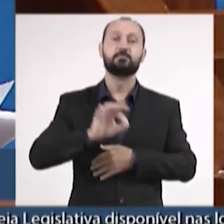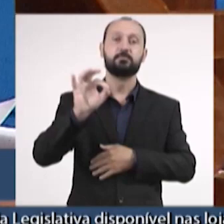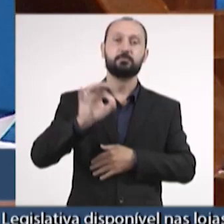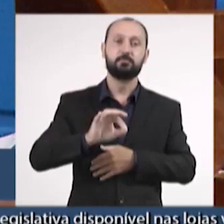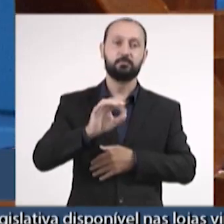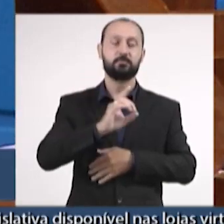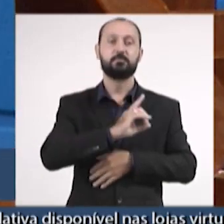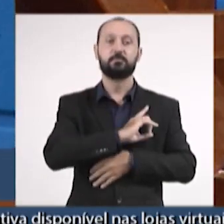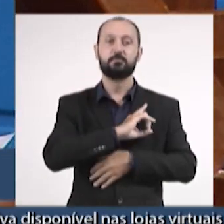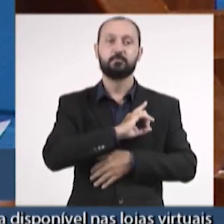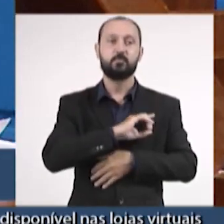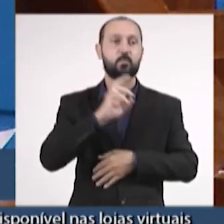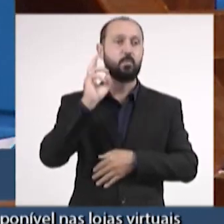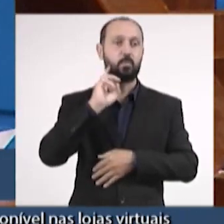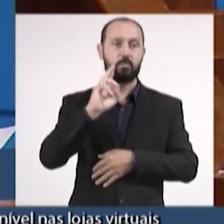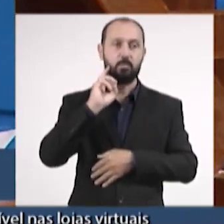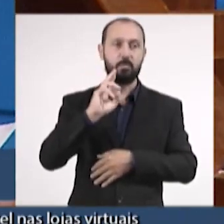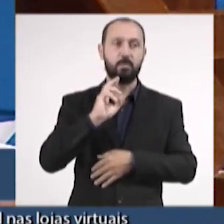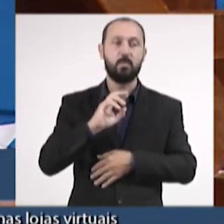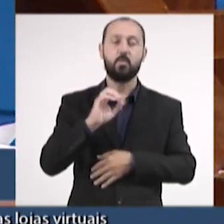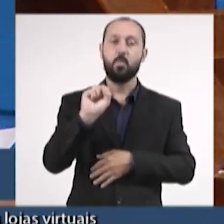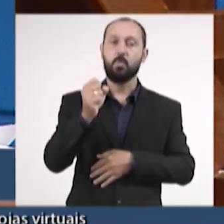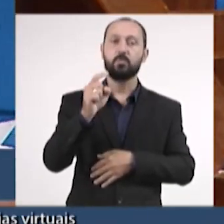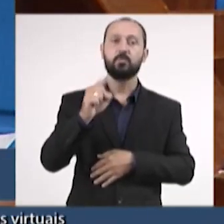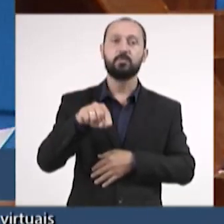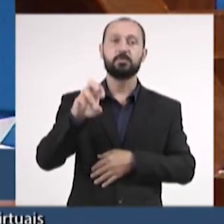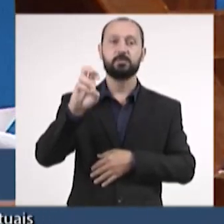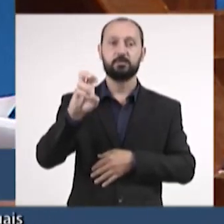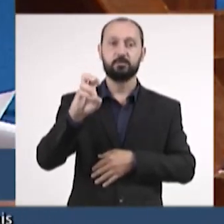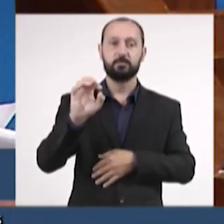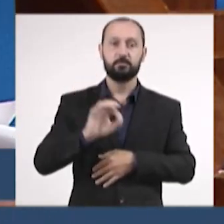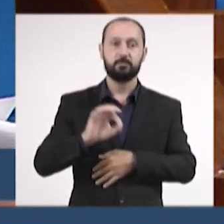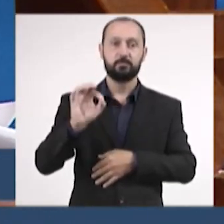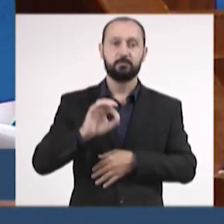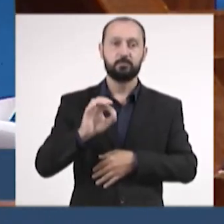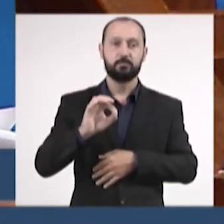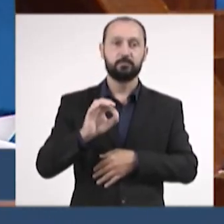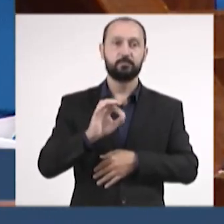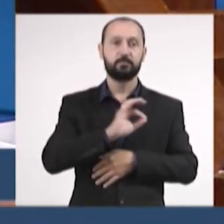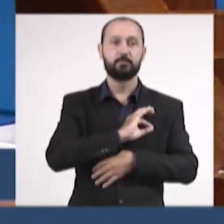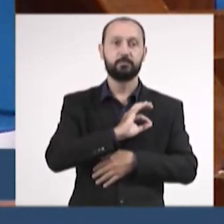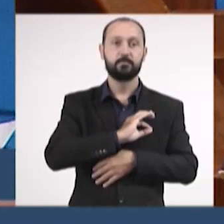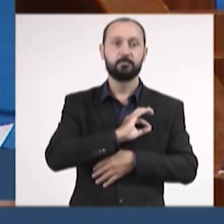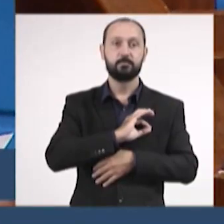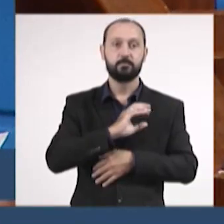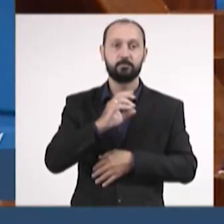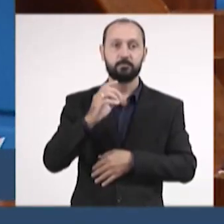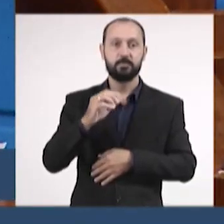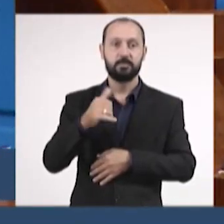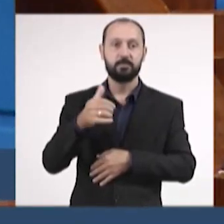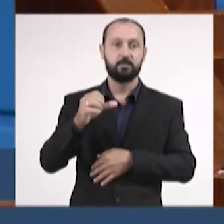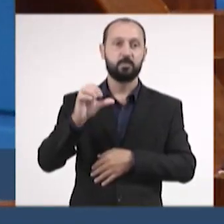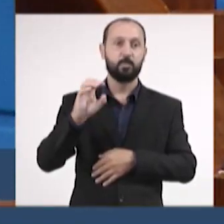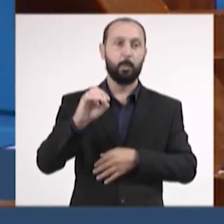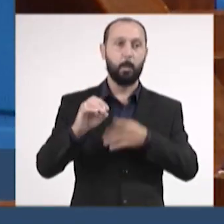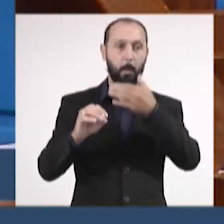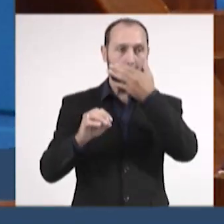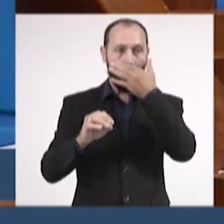as delegacias comuns, e com 8,5% a polícia militar e o 190.